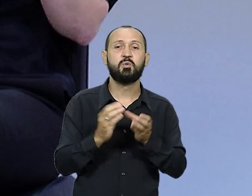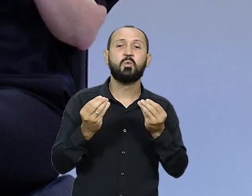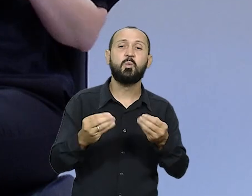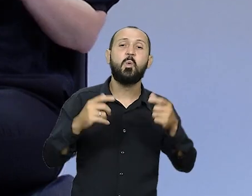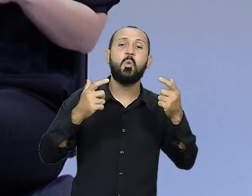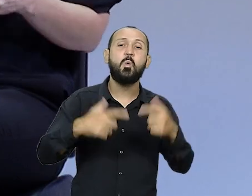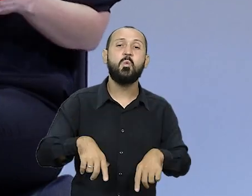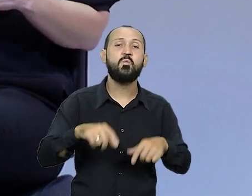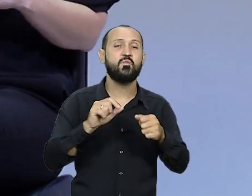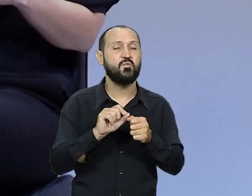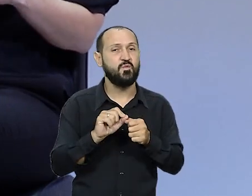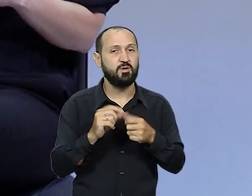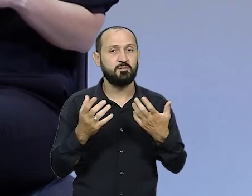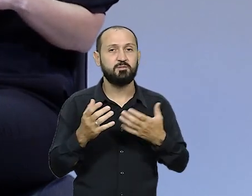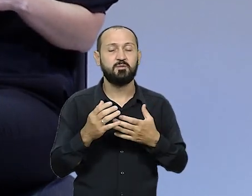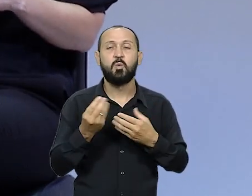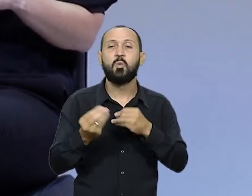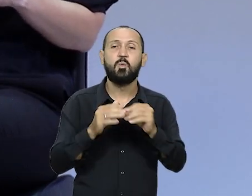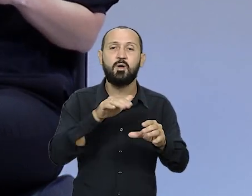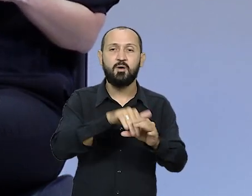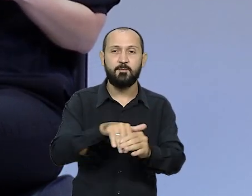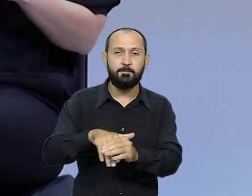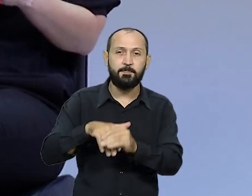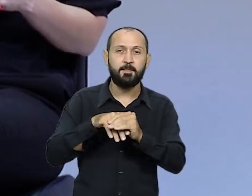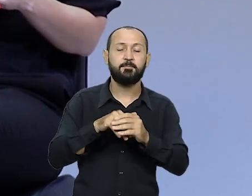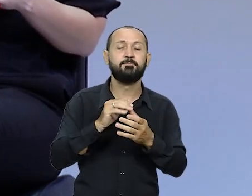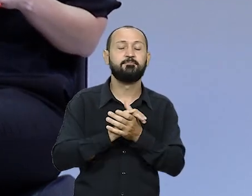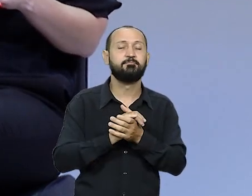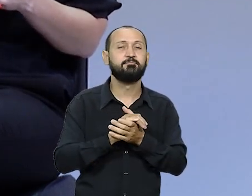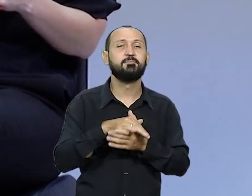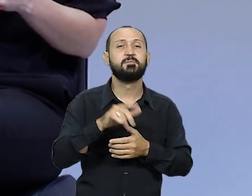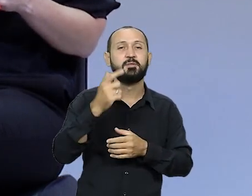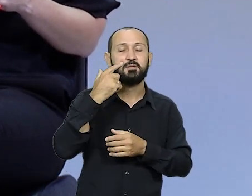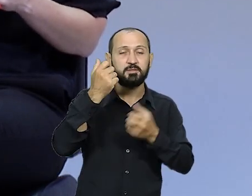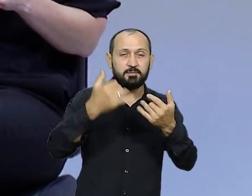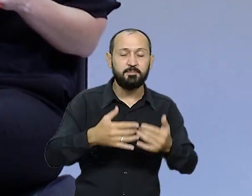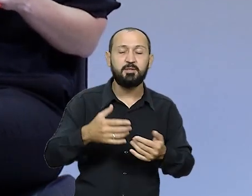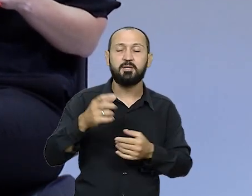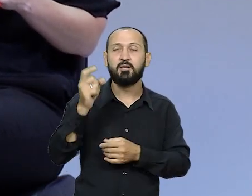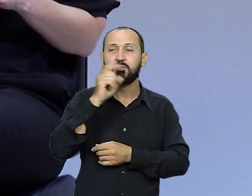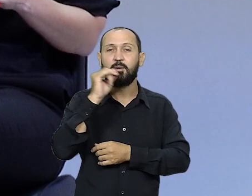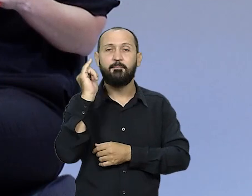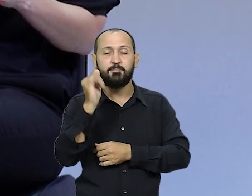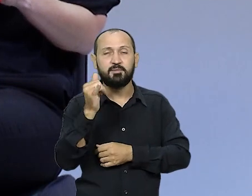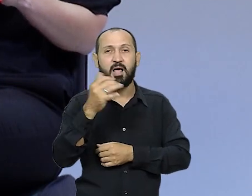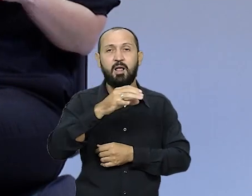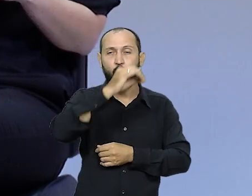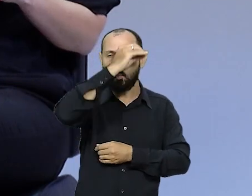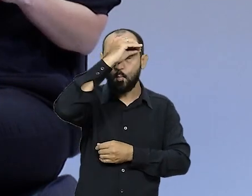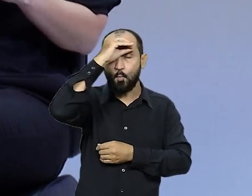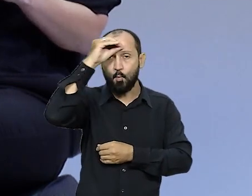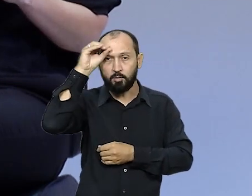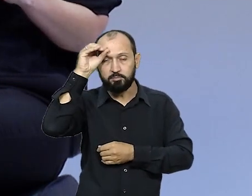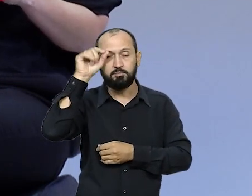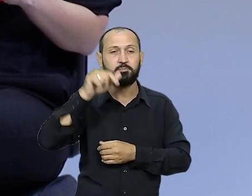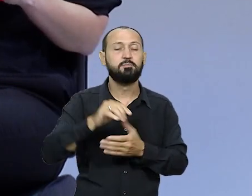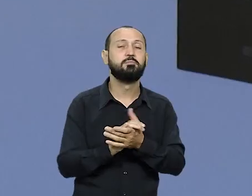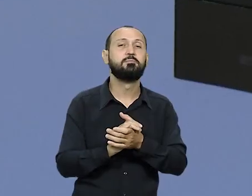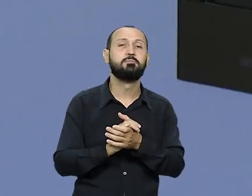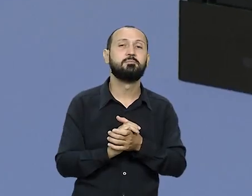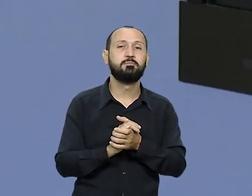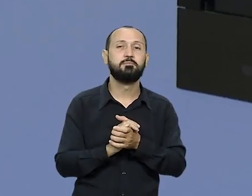é feito, como é a votação. Fala principalmente sobre fake news, desinformação. Então tá, a gente